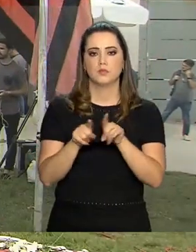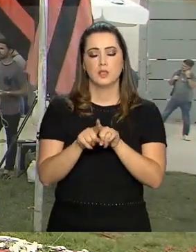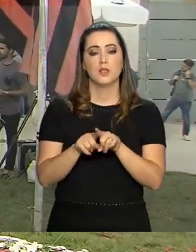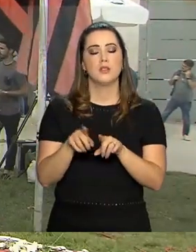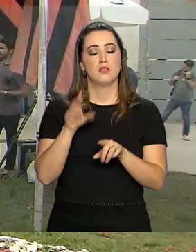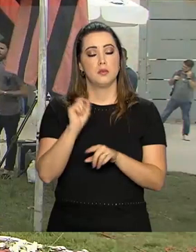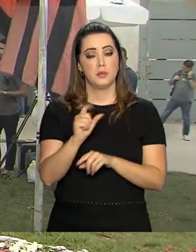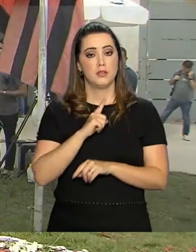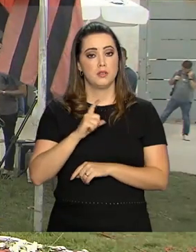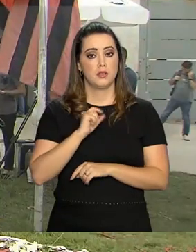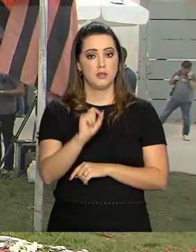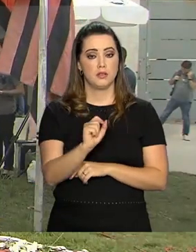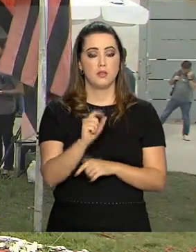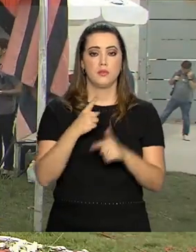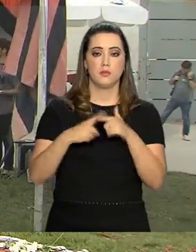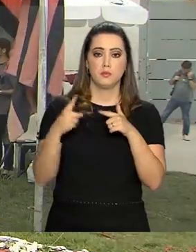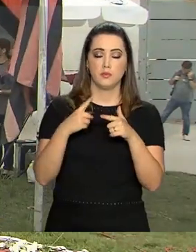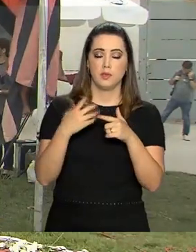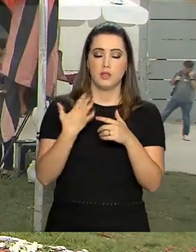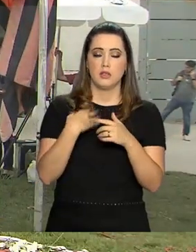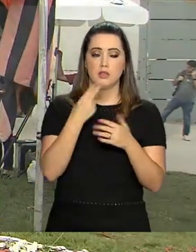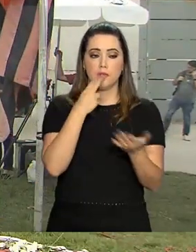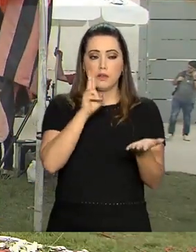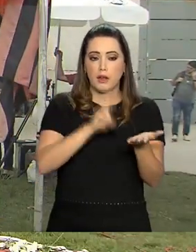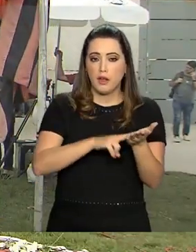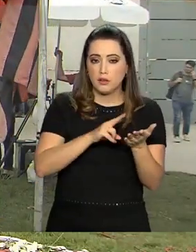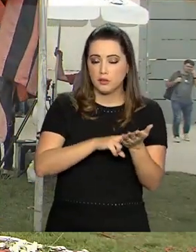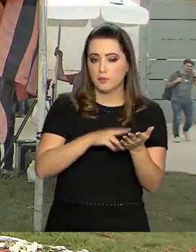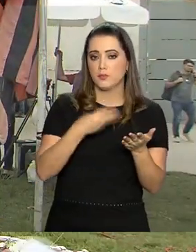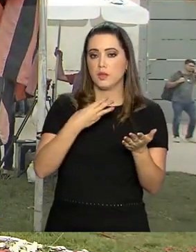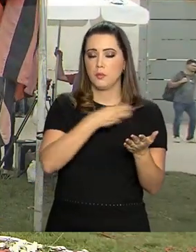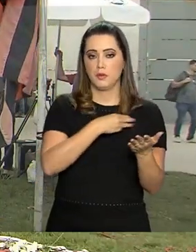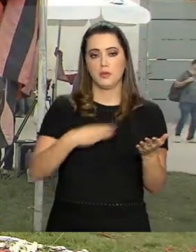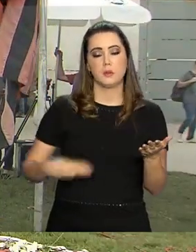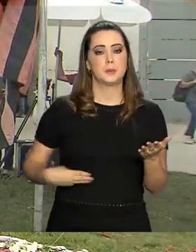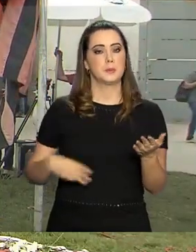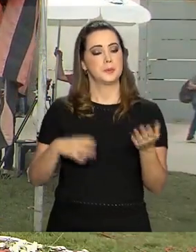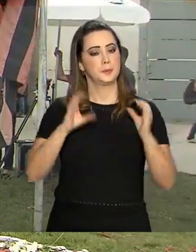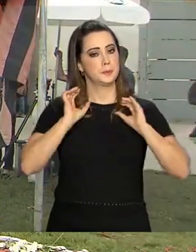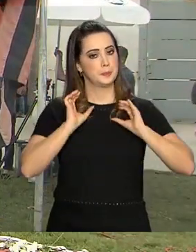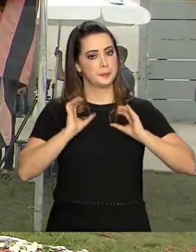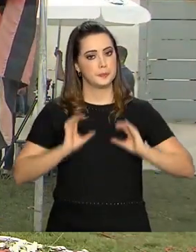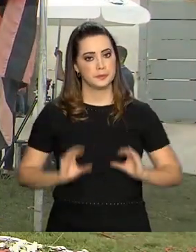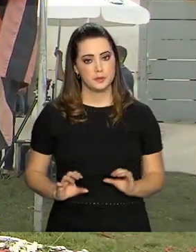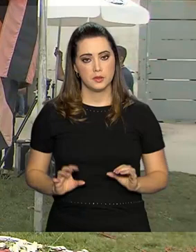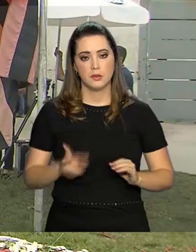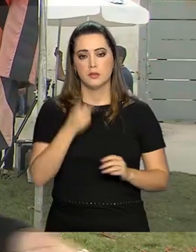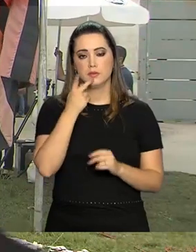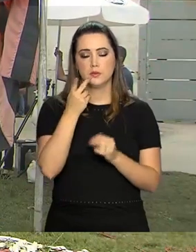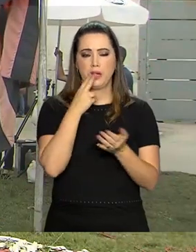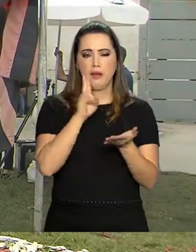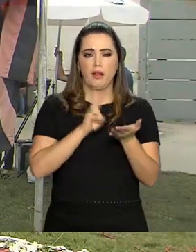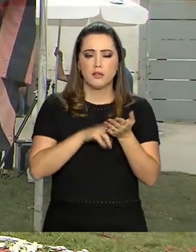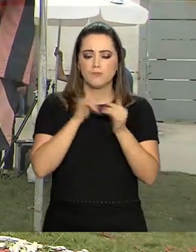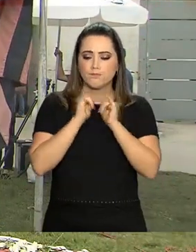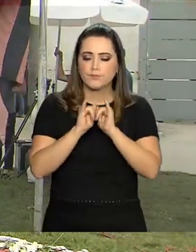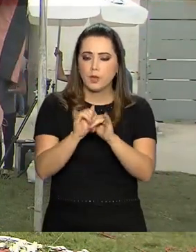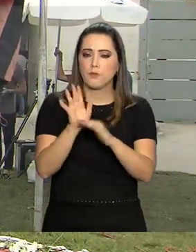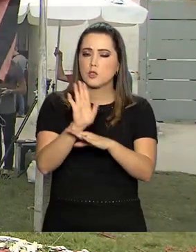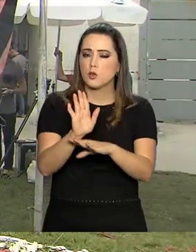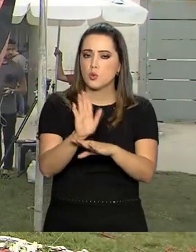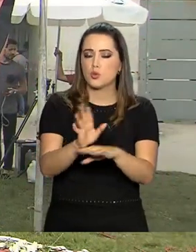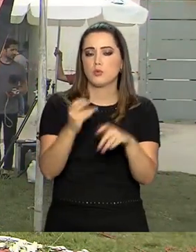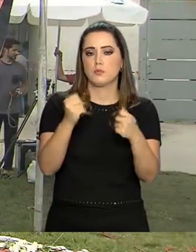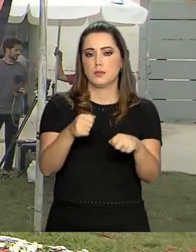também repercussão com o ministro da Cidadania, Osmar Terra. Ele também divulgou uma nota prestando solidariedade a todos envolvidos